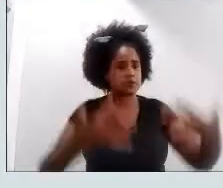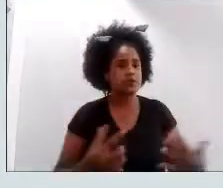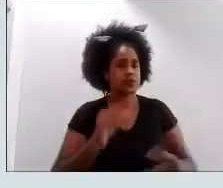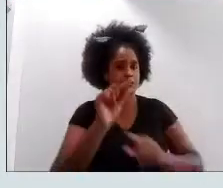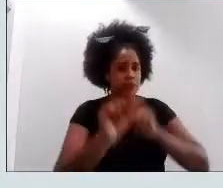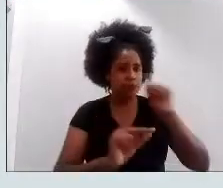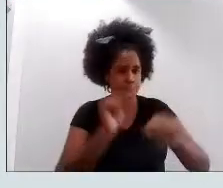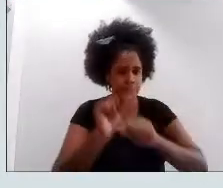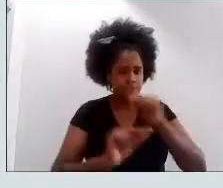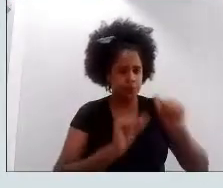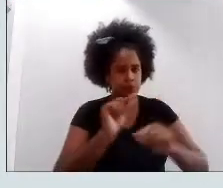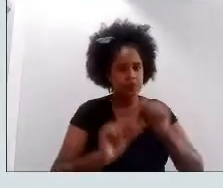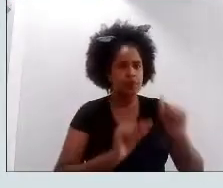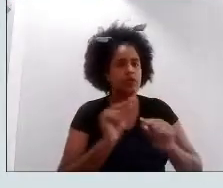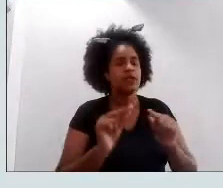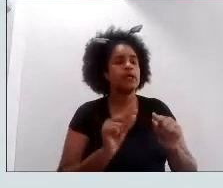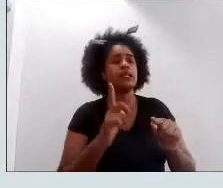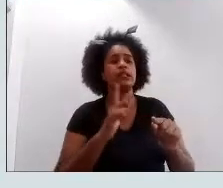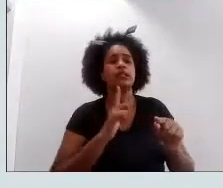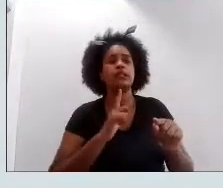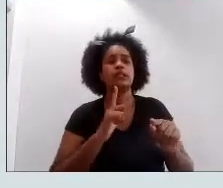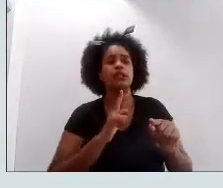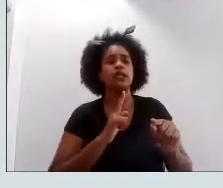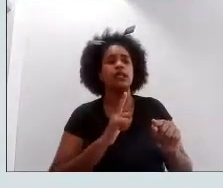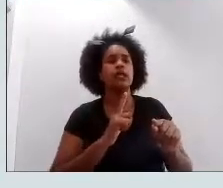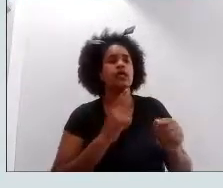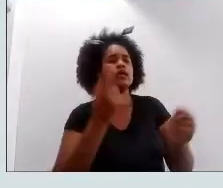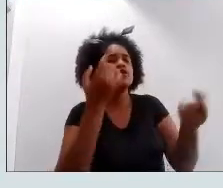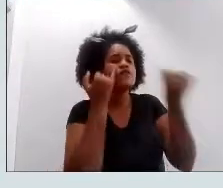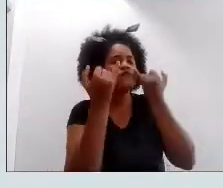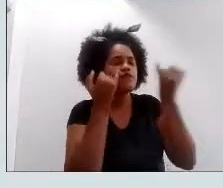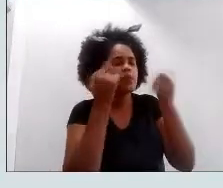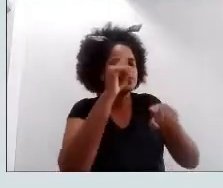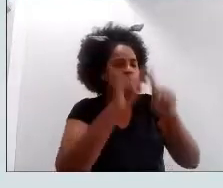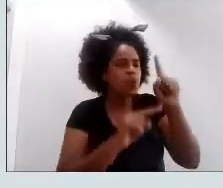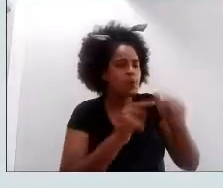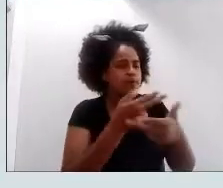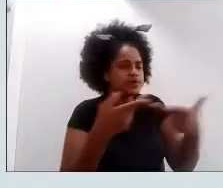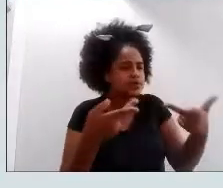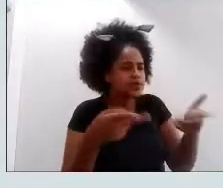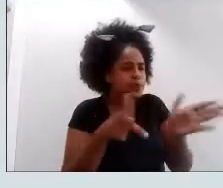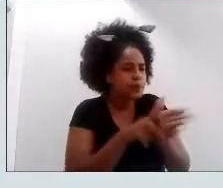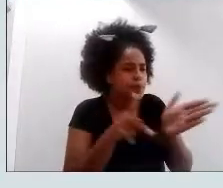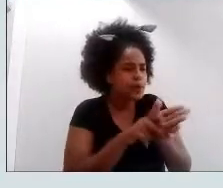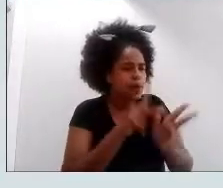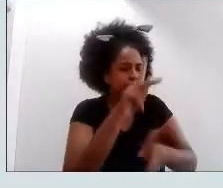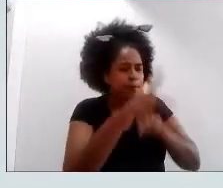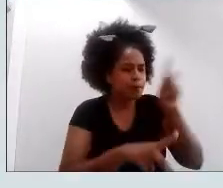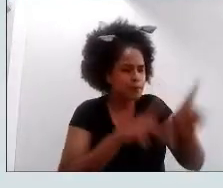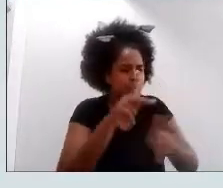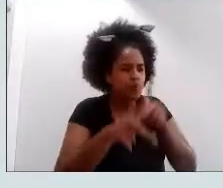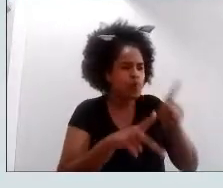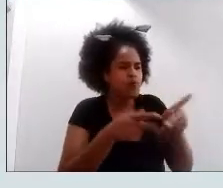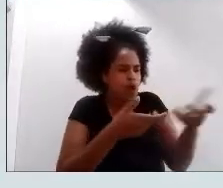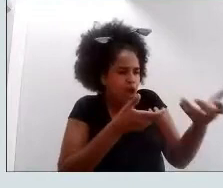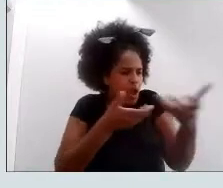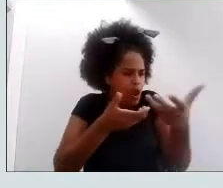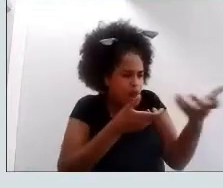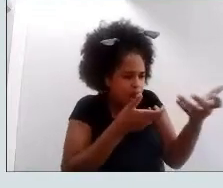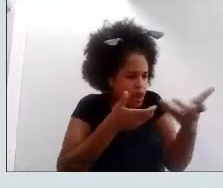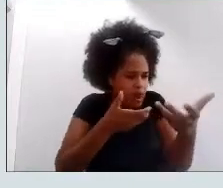eram de comunidades caçadoras e coletoras, que tinham a característica de se abrigar em